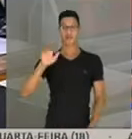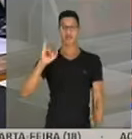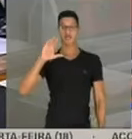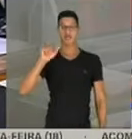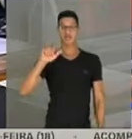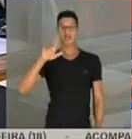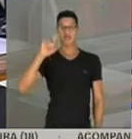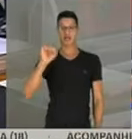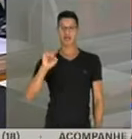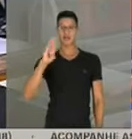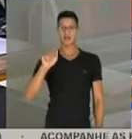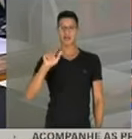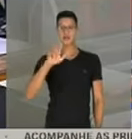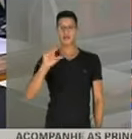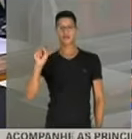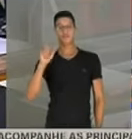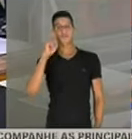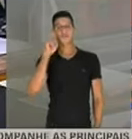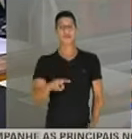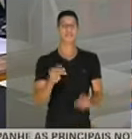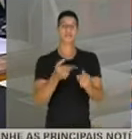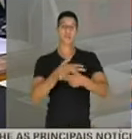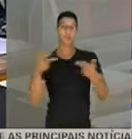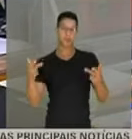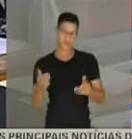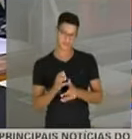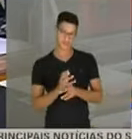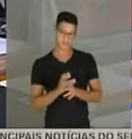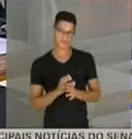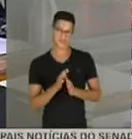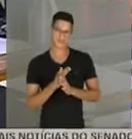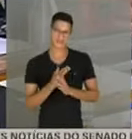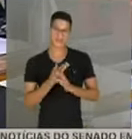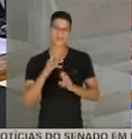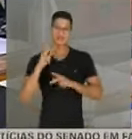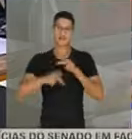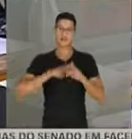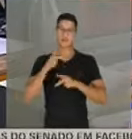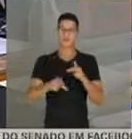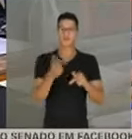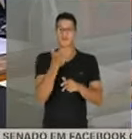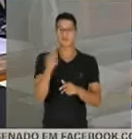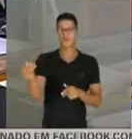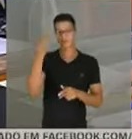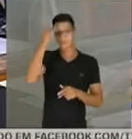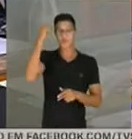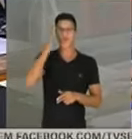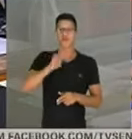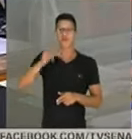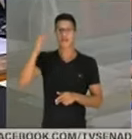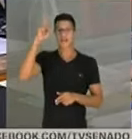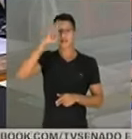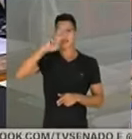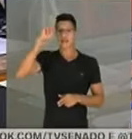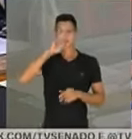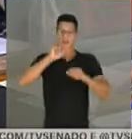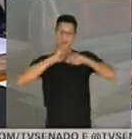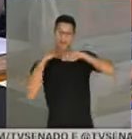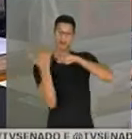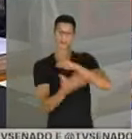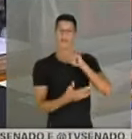Barros. Vejam que coisa. Esse povo está muito desmemoriado, não consegue lembrar. Em plena